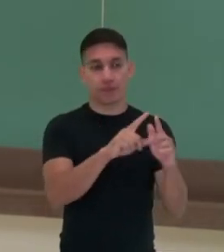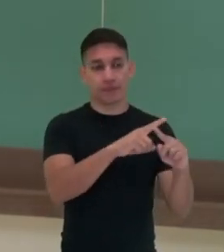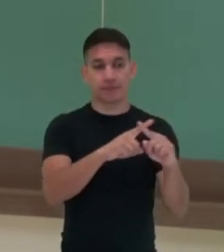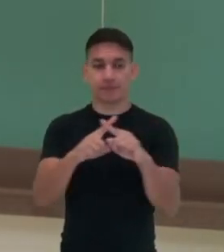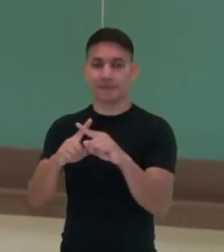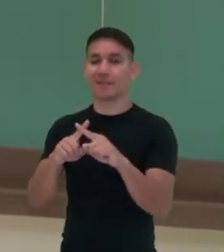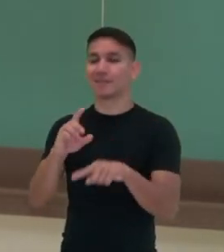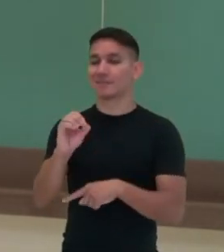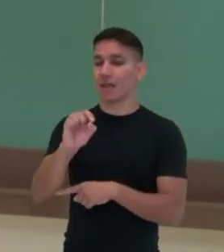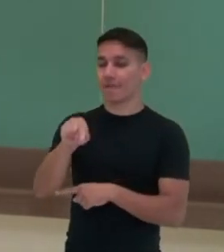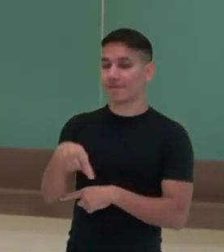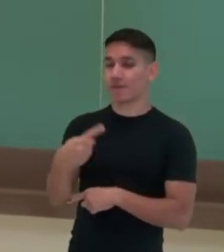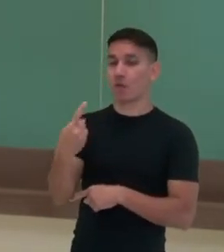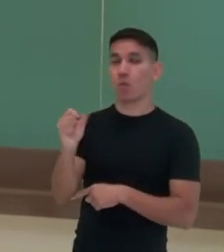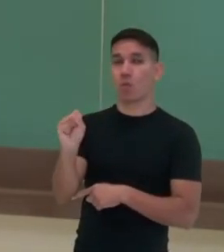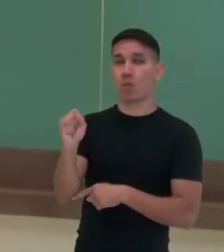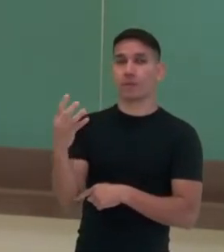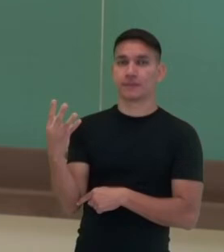por